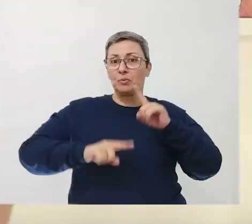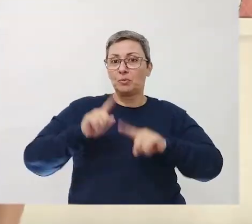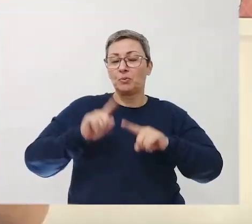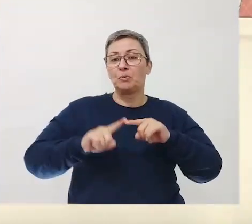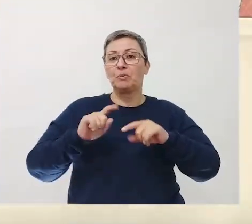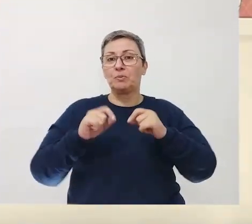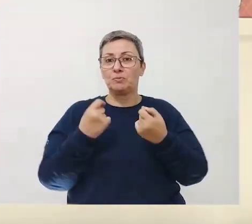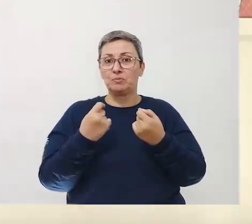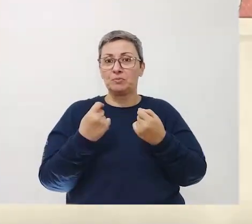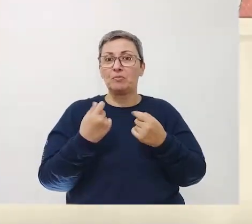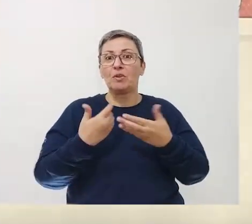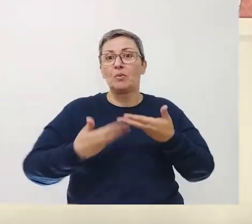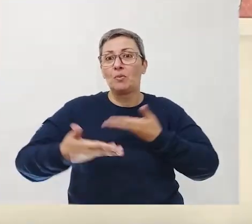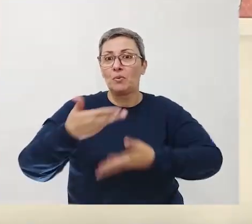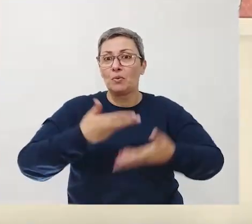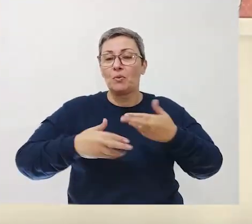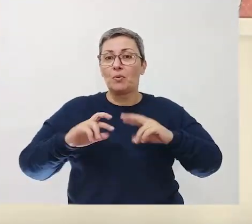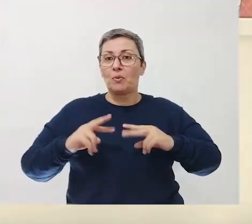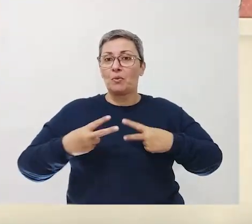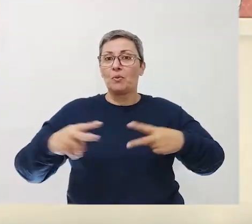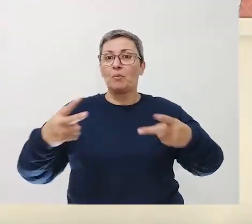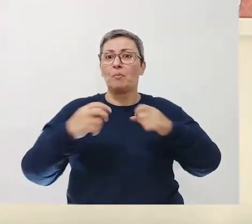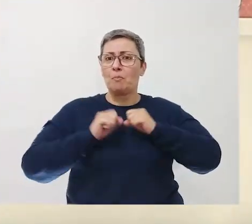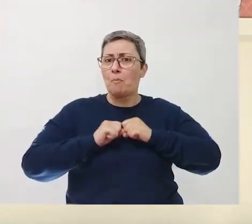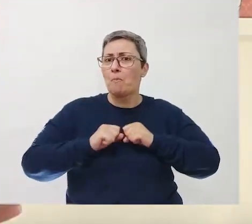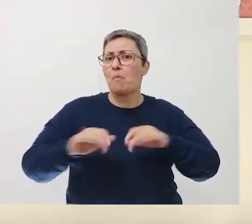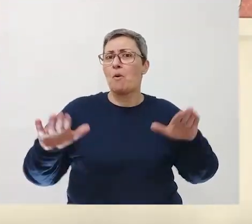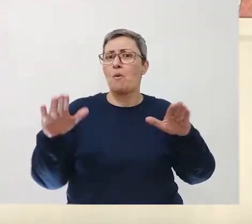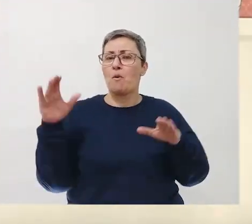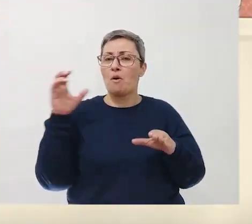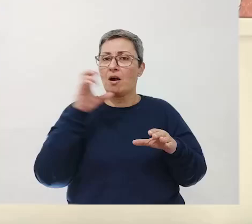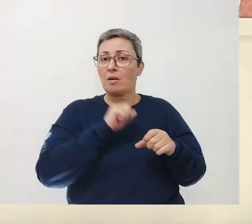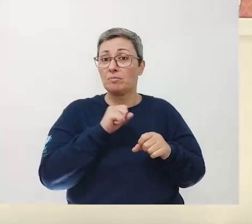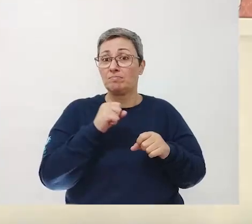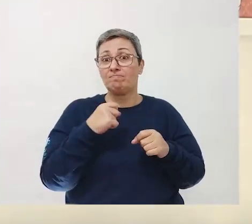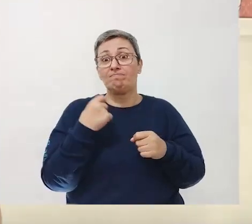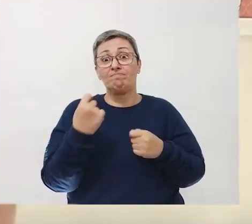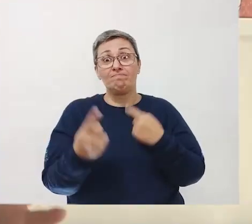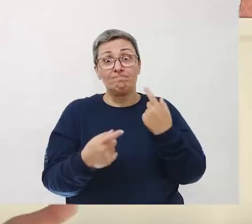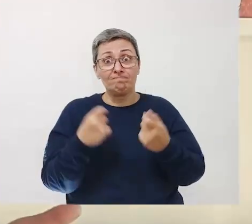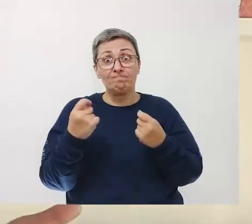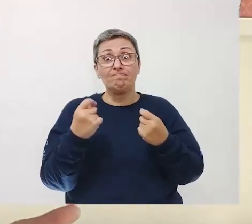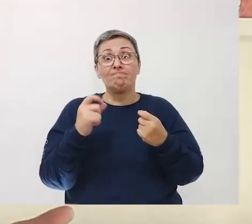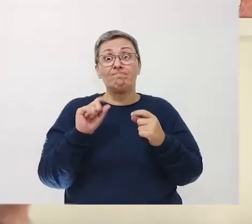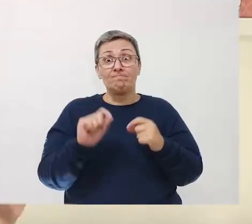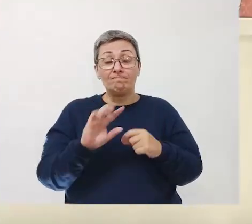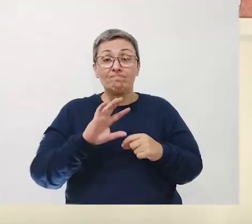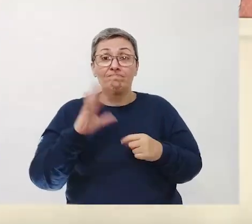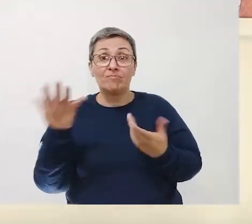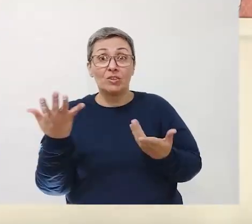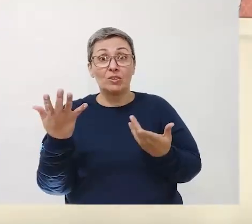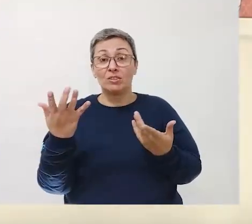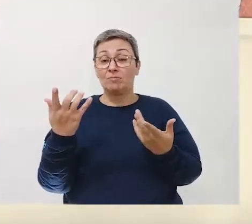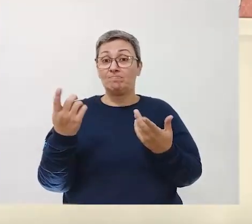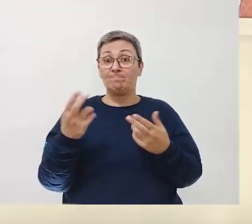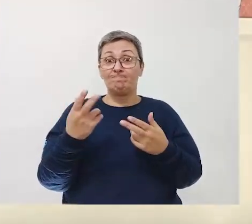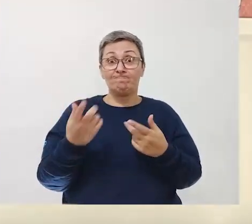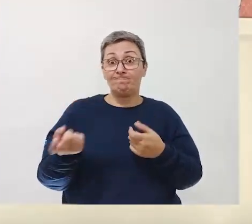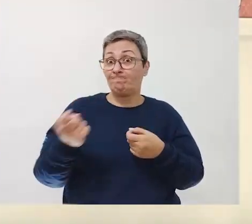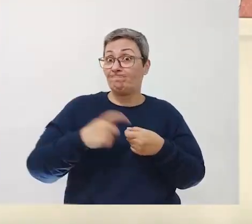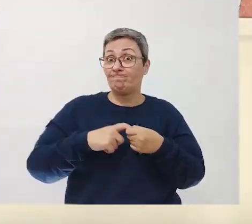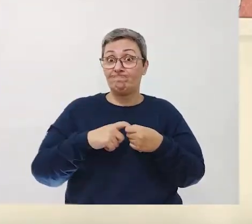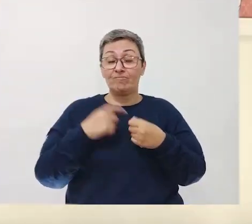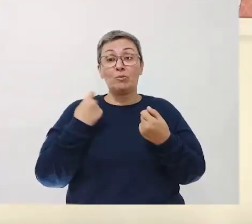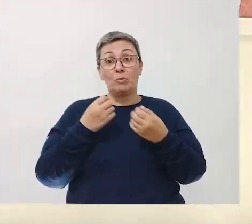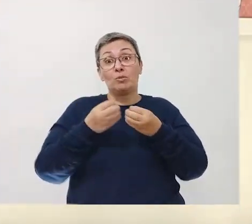essa divulgação e o material, né, ao ser compartilhado, pode ser espalhado rapidamente e às vezes levar a